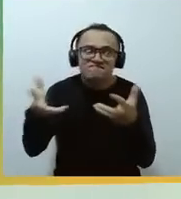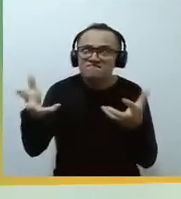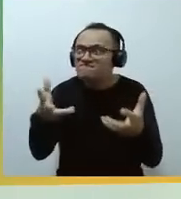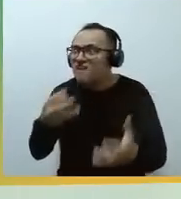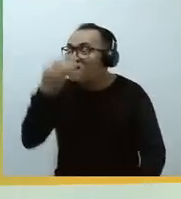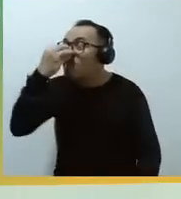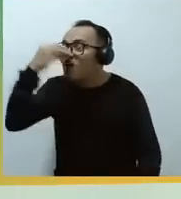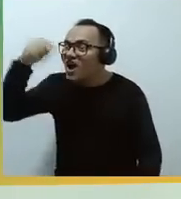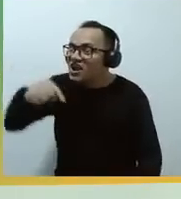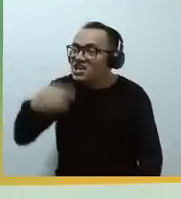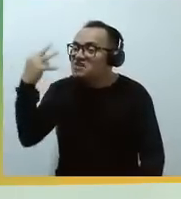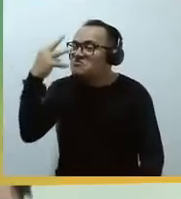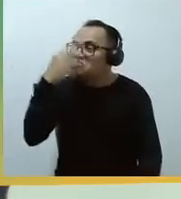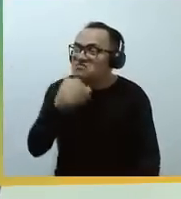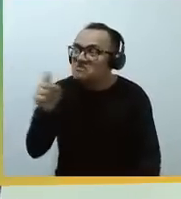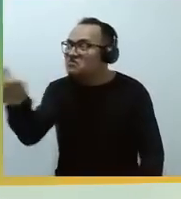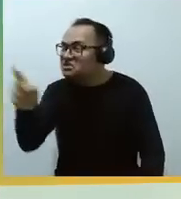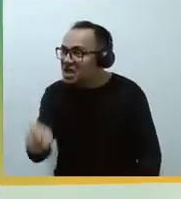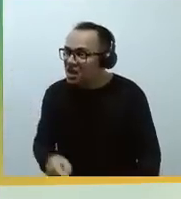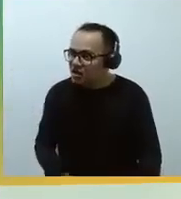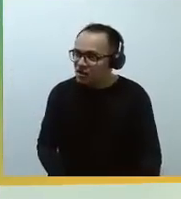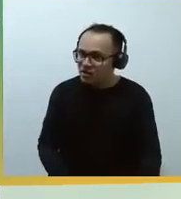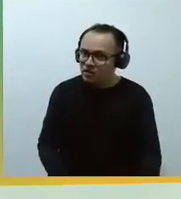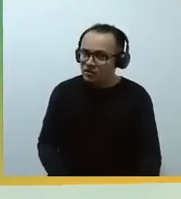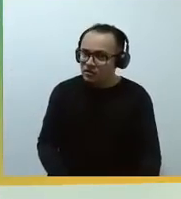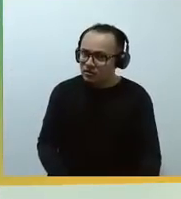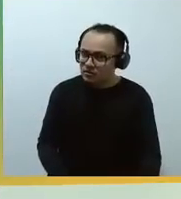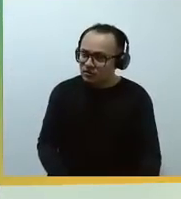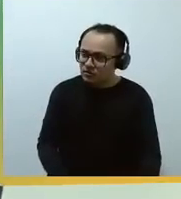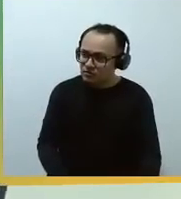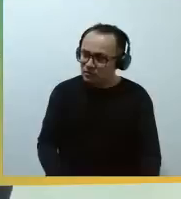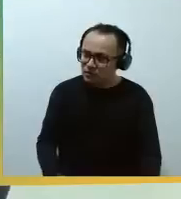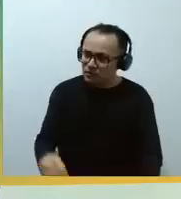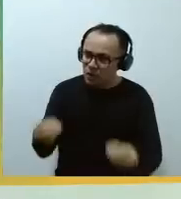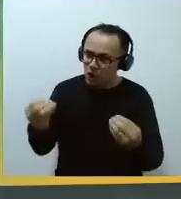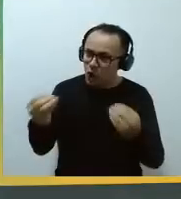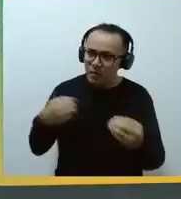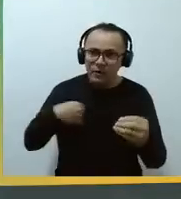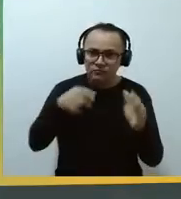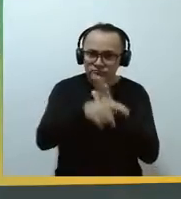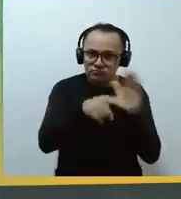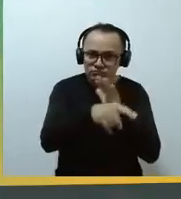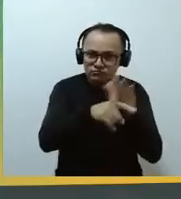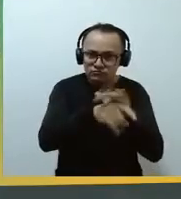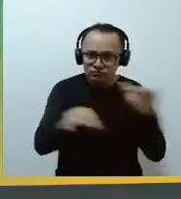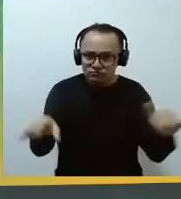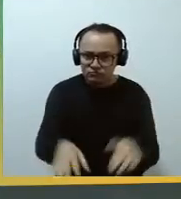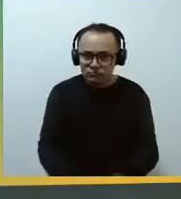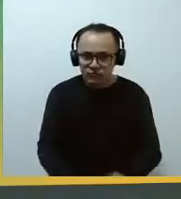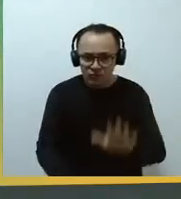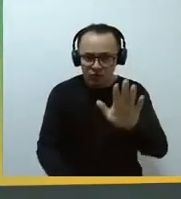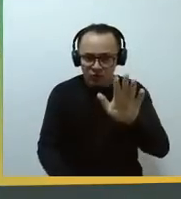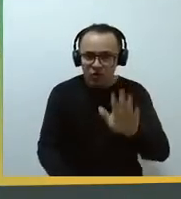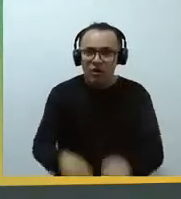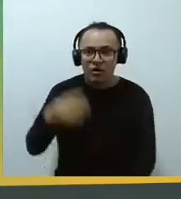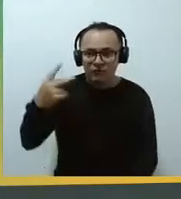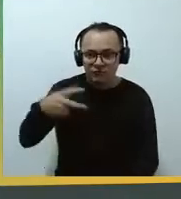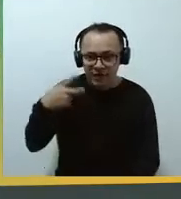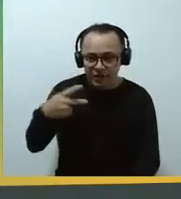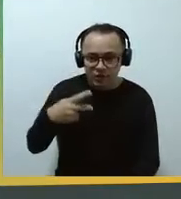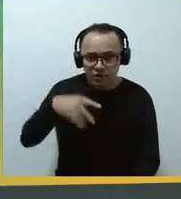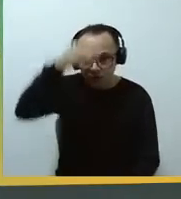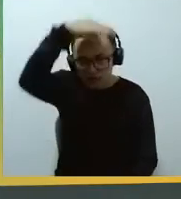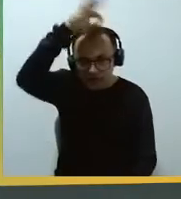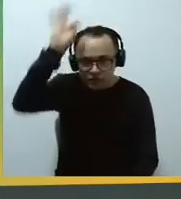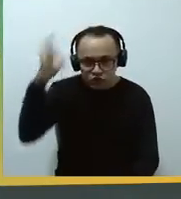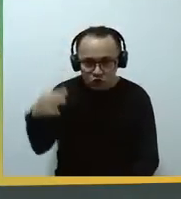você? Está bonito para você isso? Eu gostaria que a vereadora Katsumi se manifestasse. Senhor